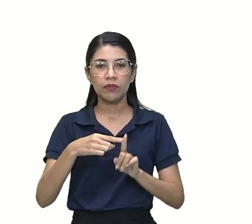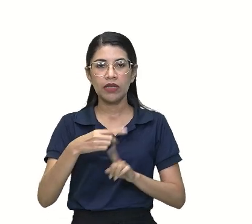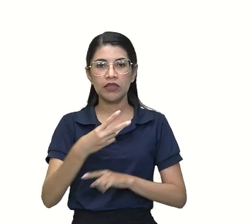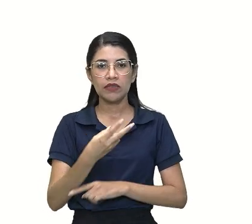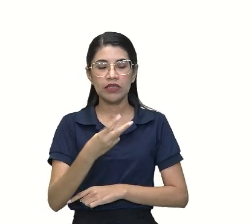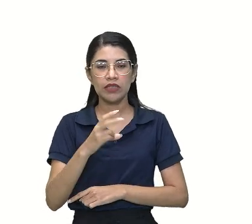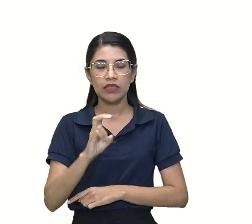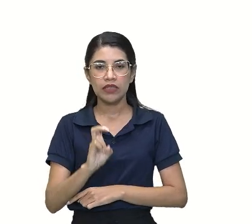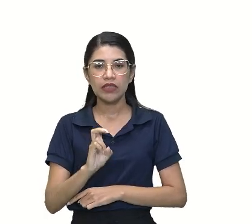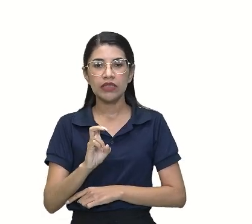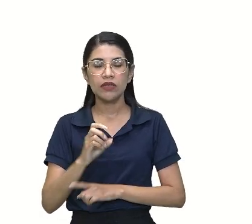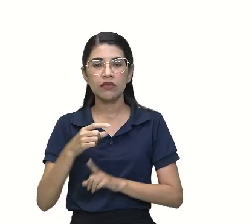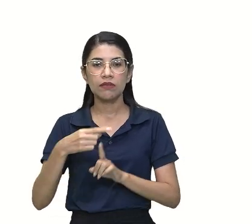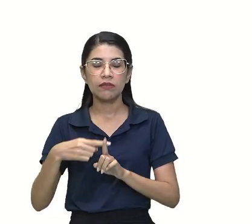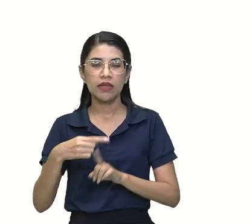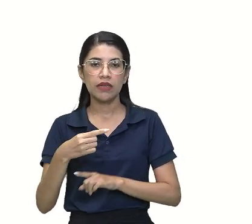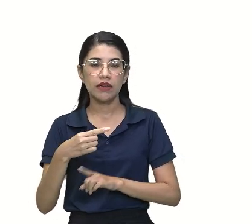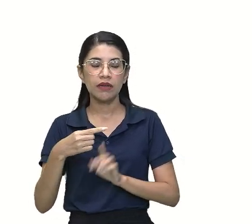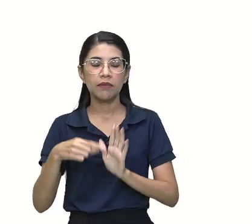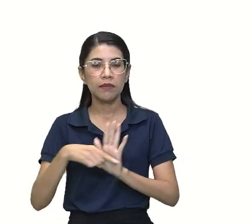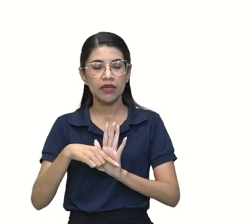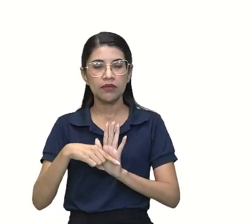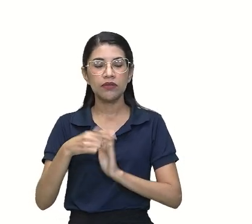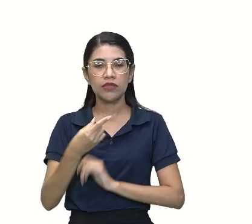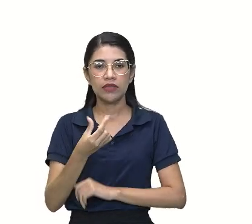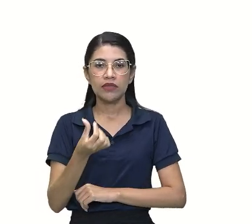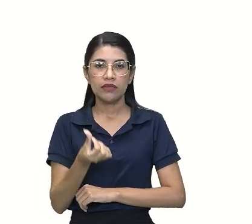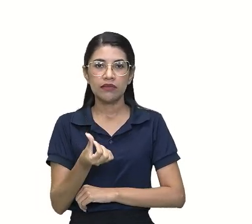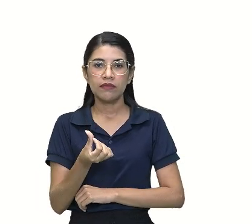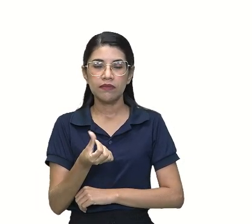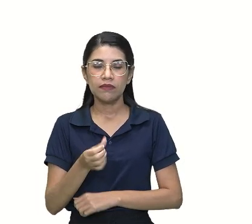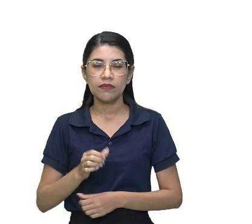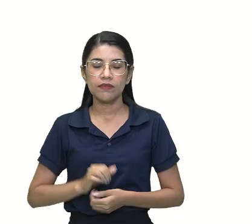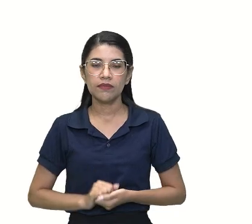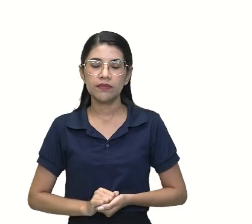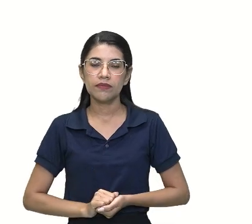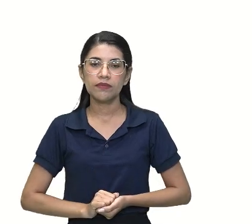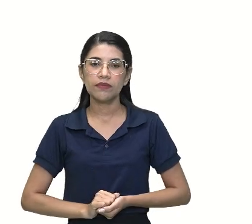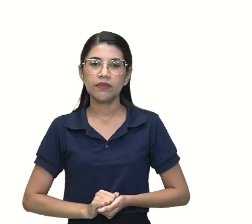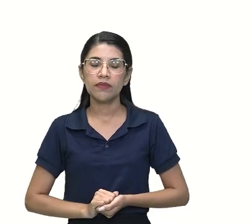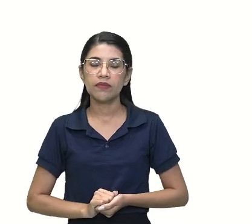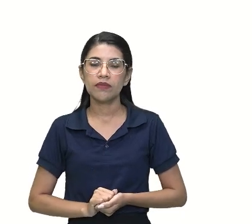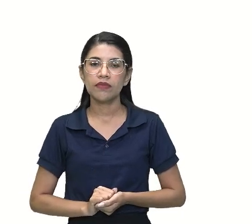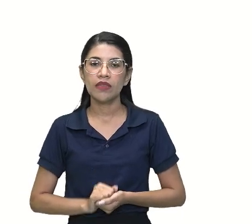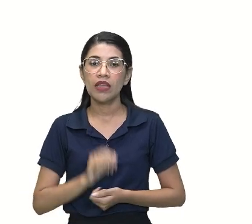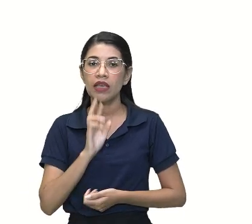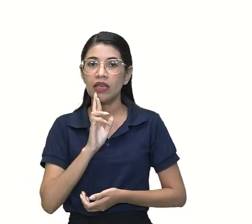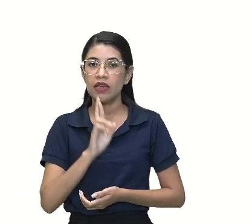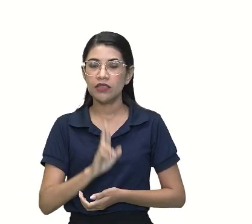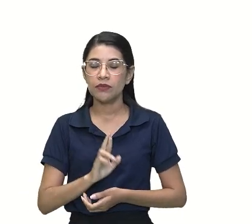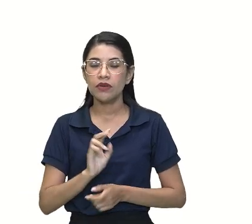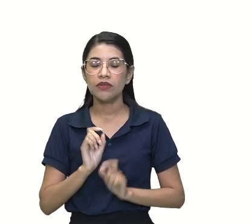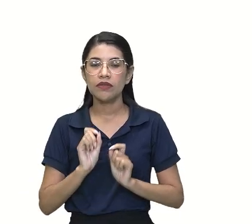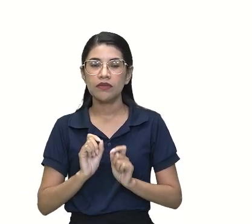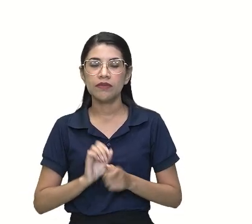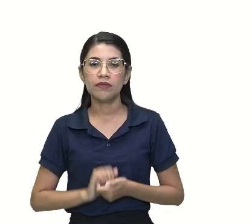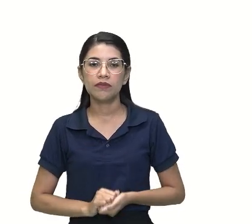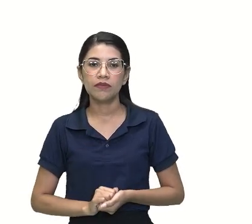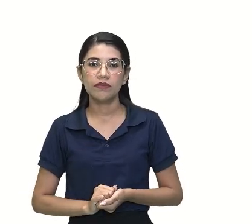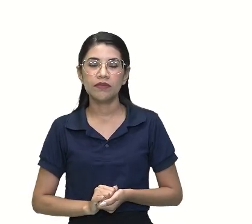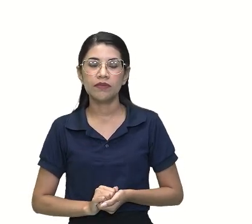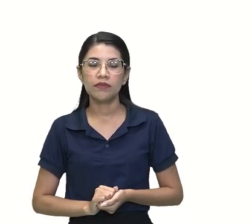mais 25 menos 16. O resultado disso vai ser, então,